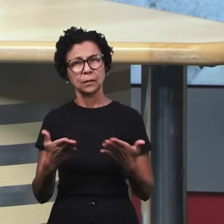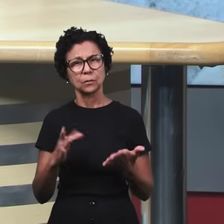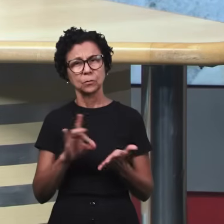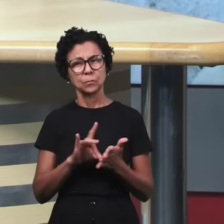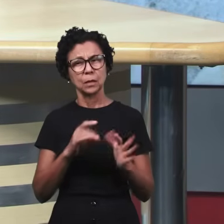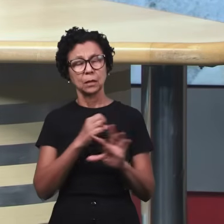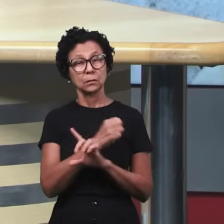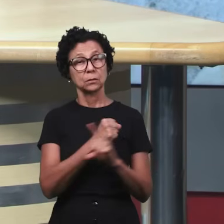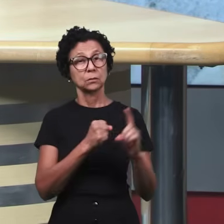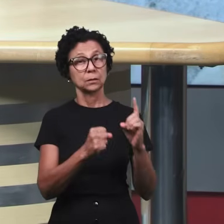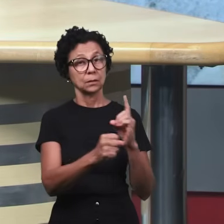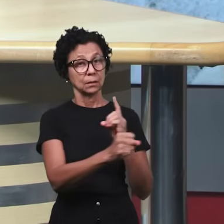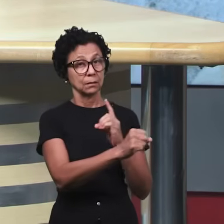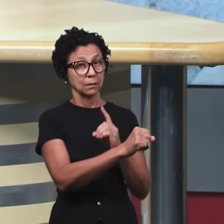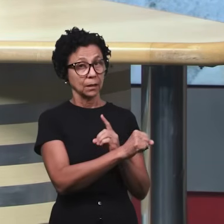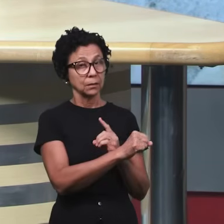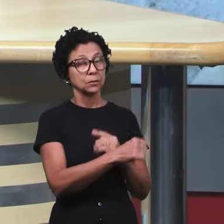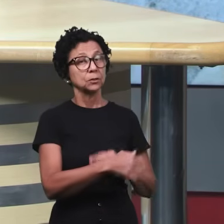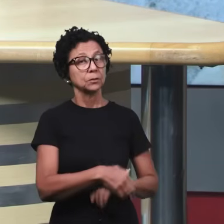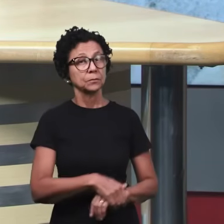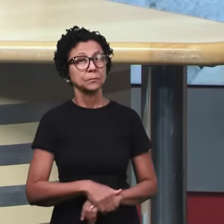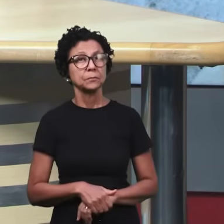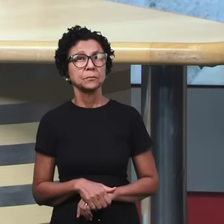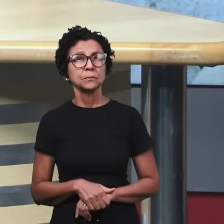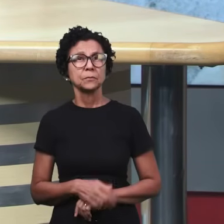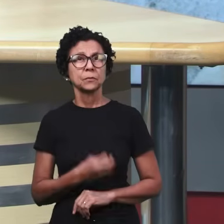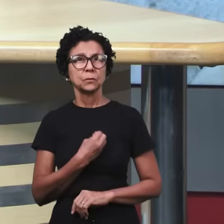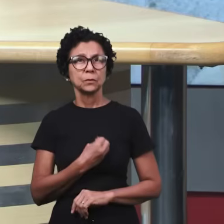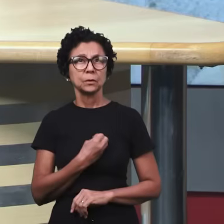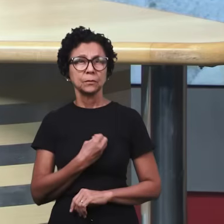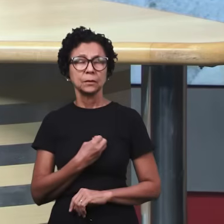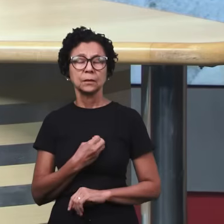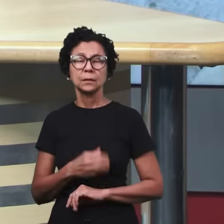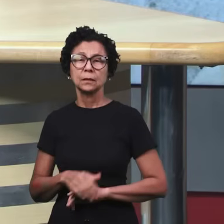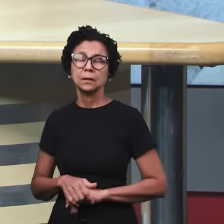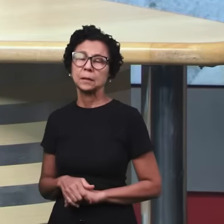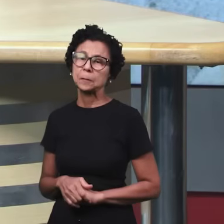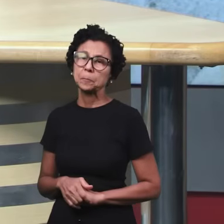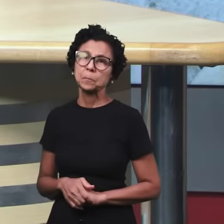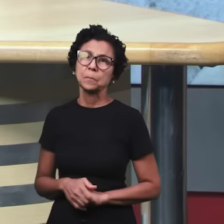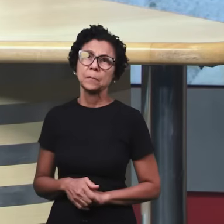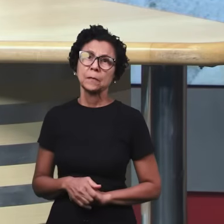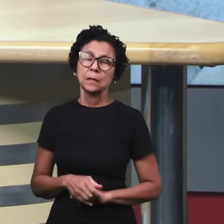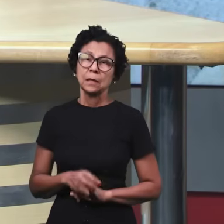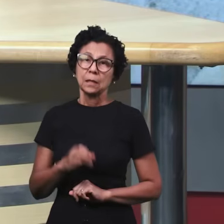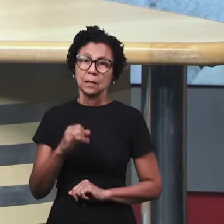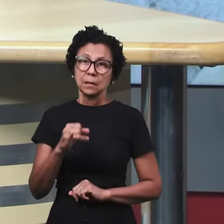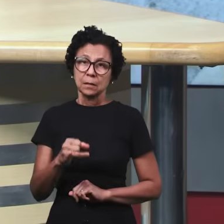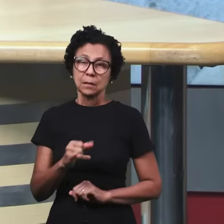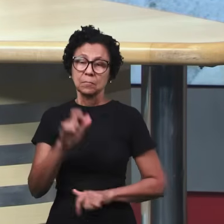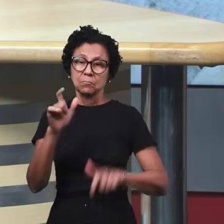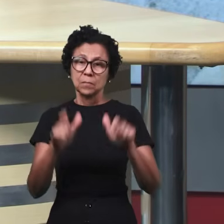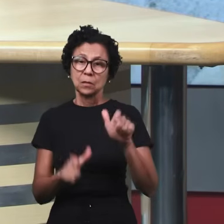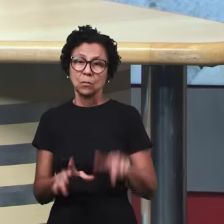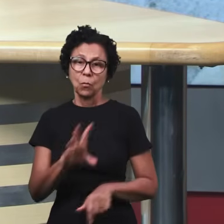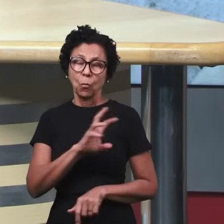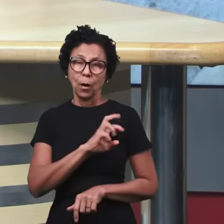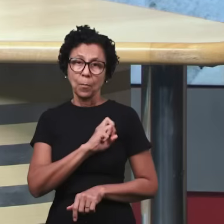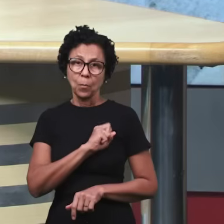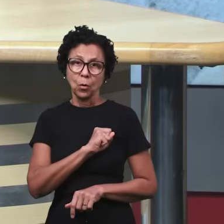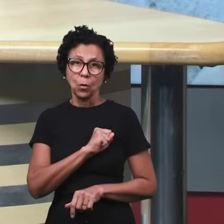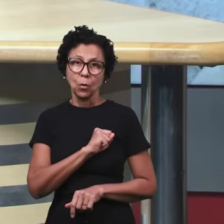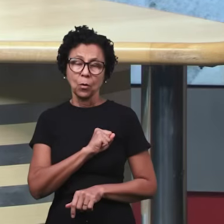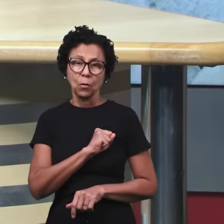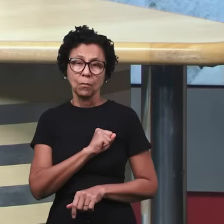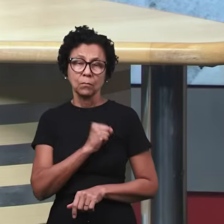eu acho que essa fala final aqui da Eveline pode fechar o nosso programa, né? Se o amor de muitos está